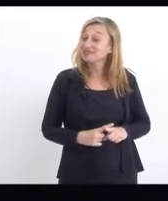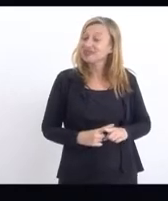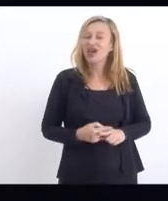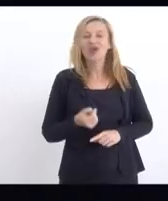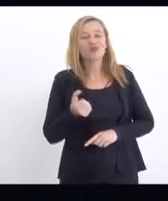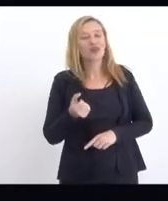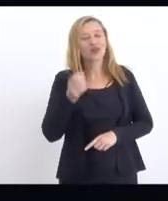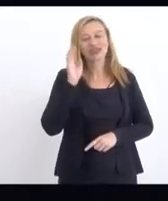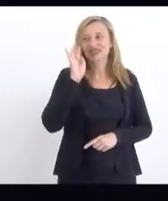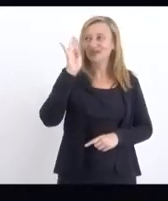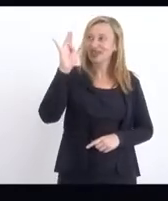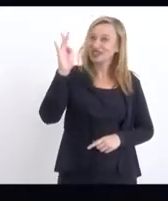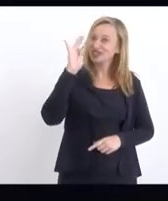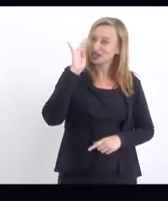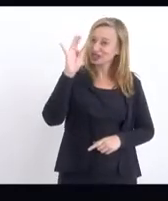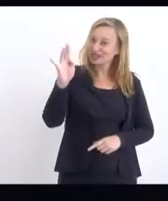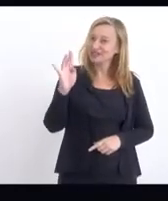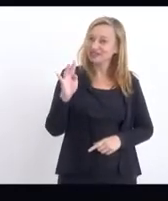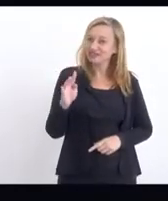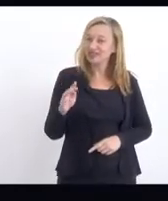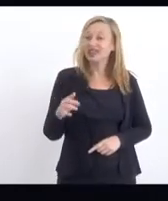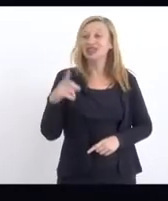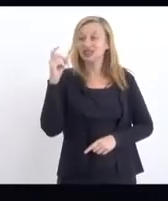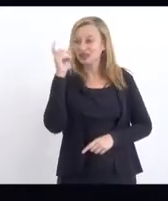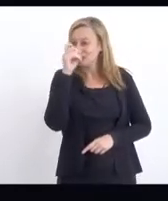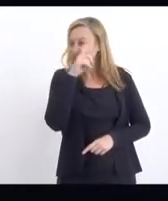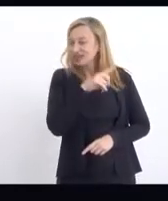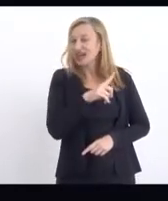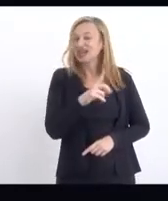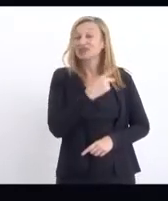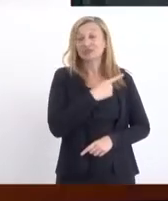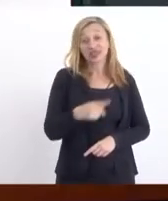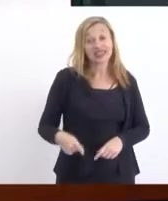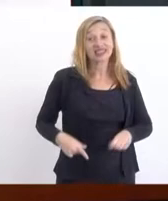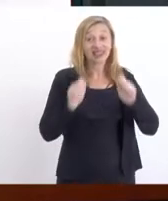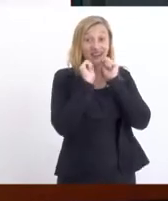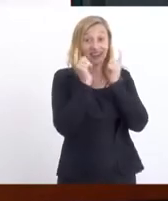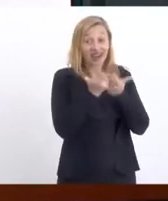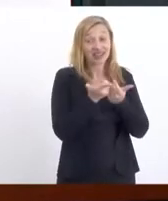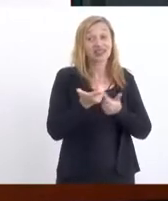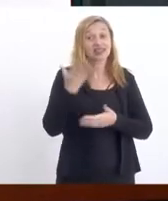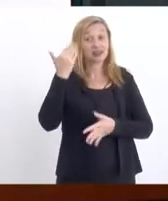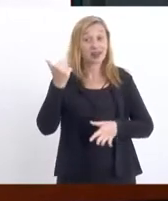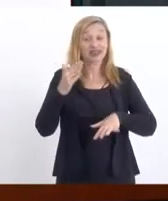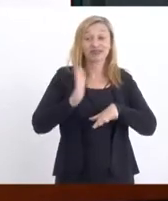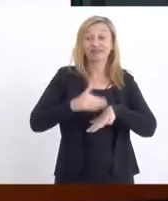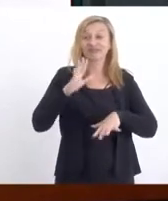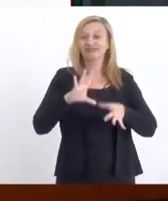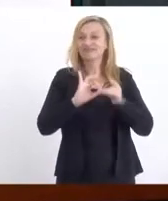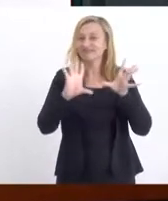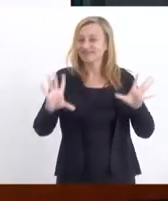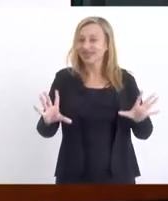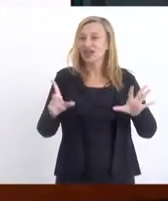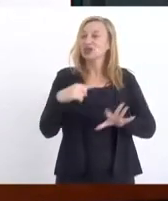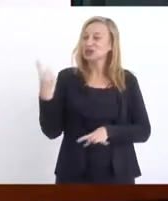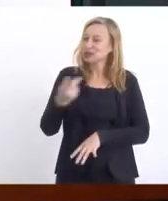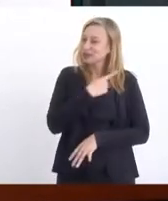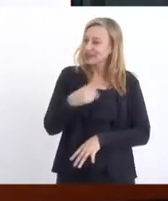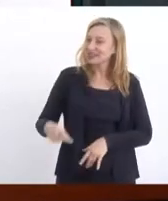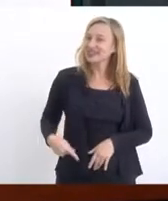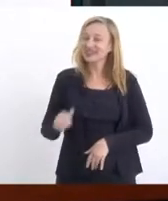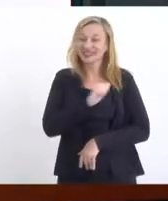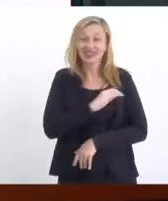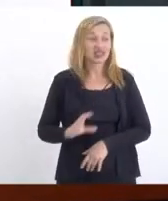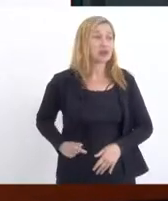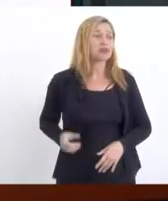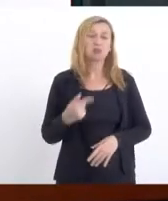poucos imaginam a atribuição de um presidente da Assembleia, e ainda mais quando o presidente é democrático. Nosso presidente André Ciliano se